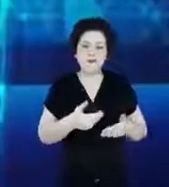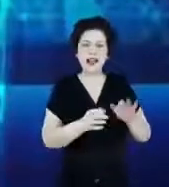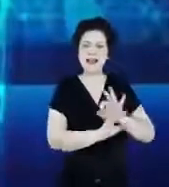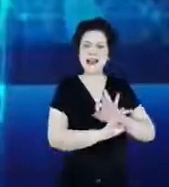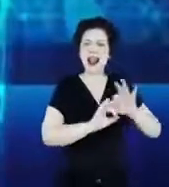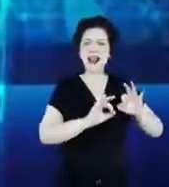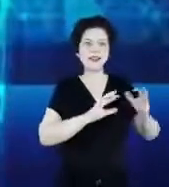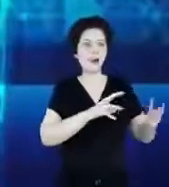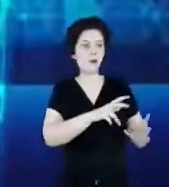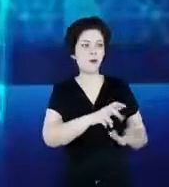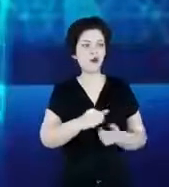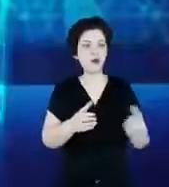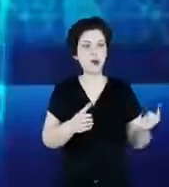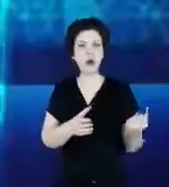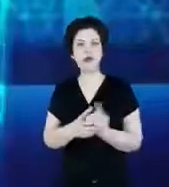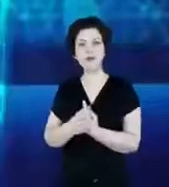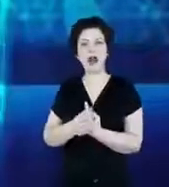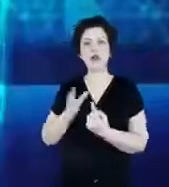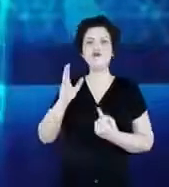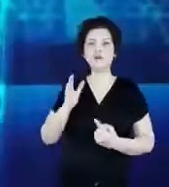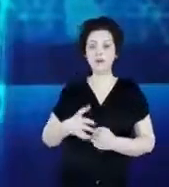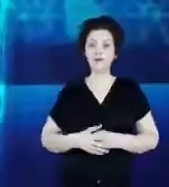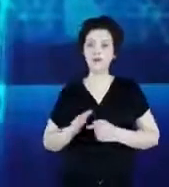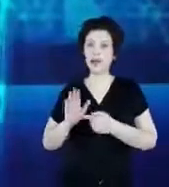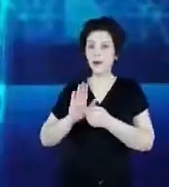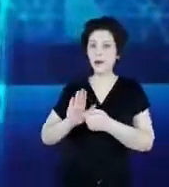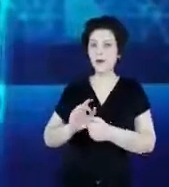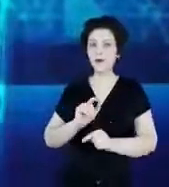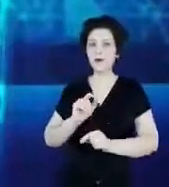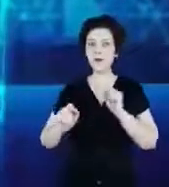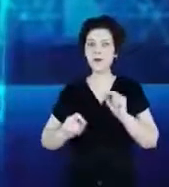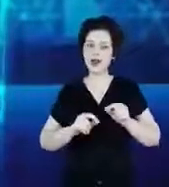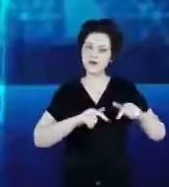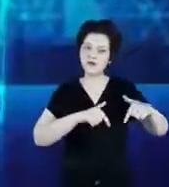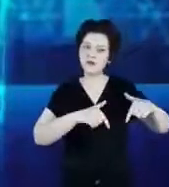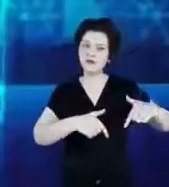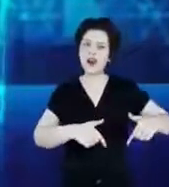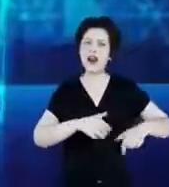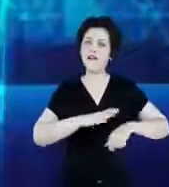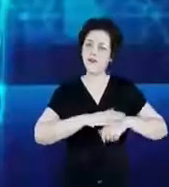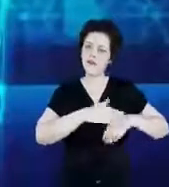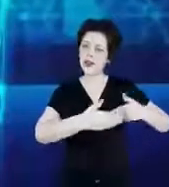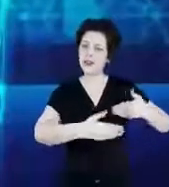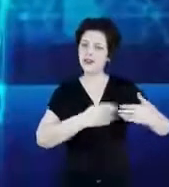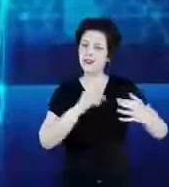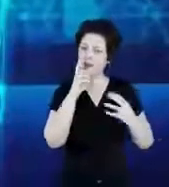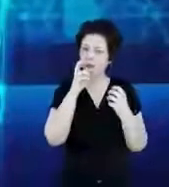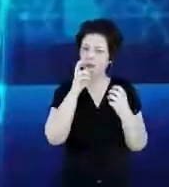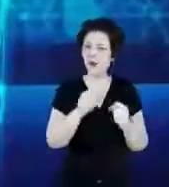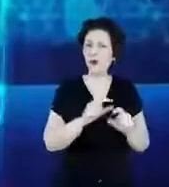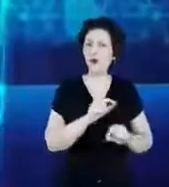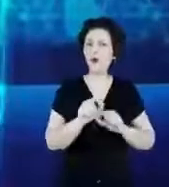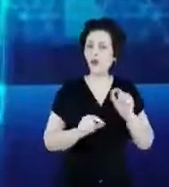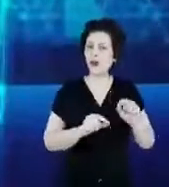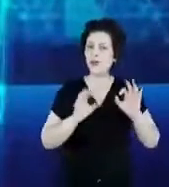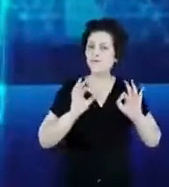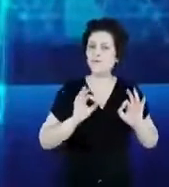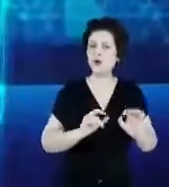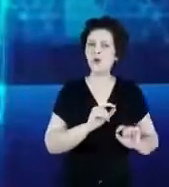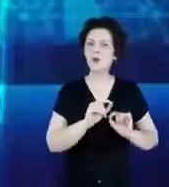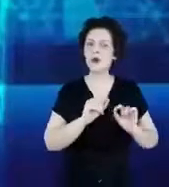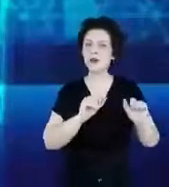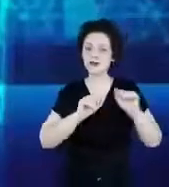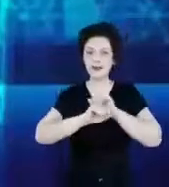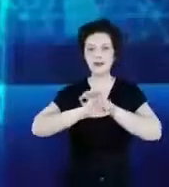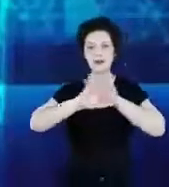mundial e apontou a grande atuação da agência, o forte da agência, é justamente a transparência